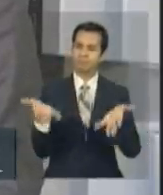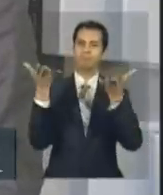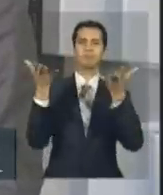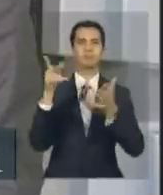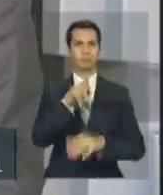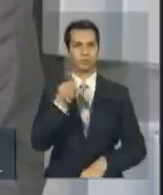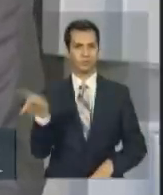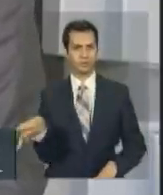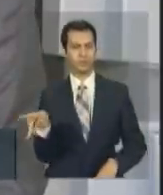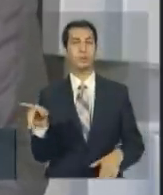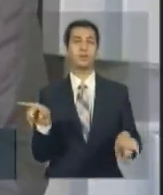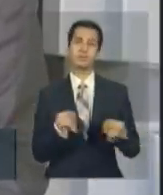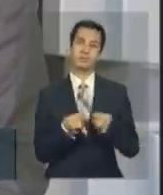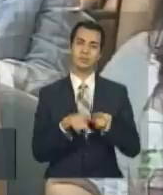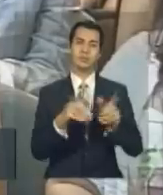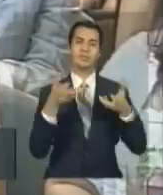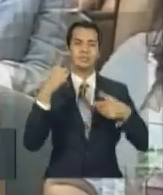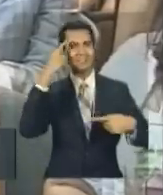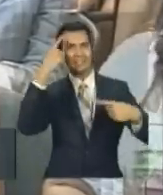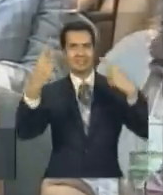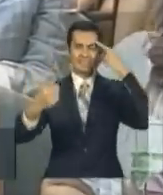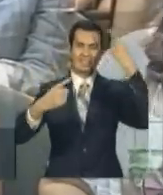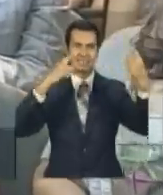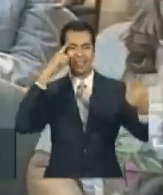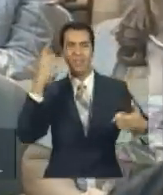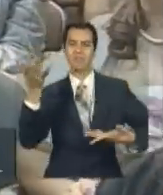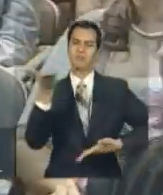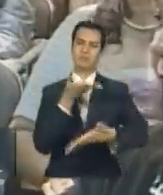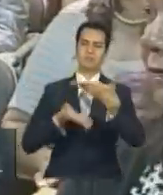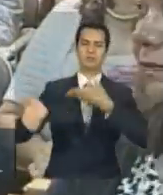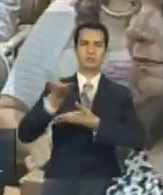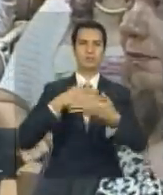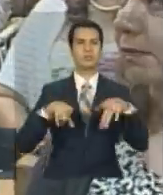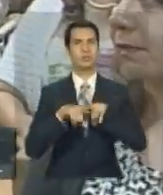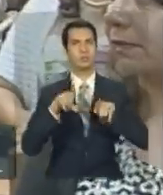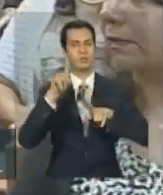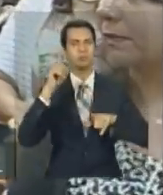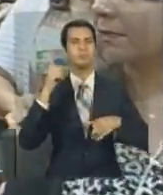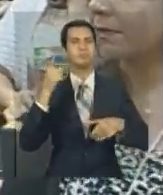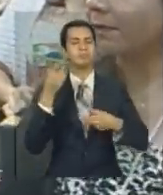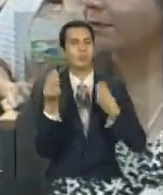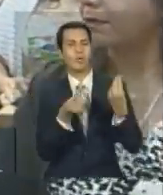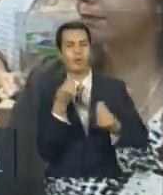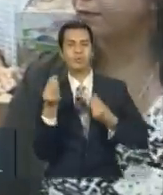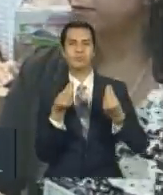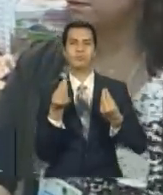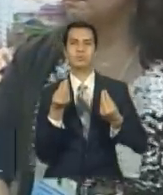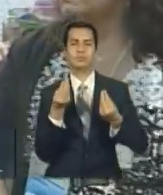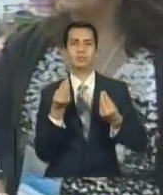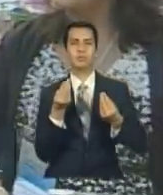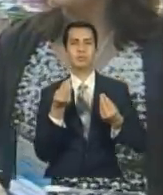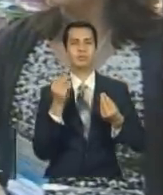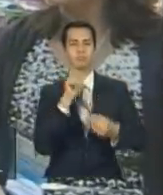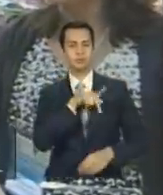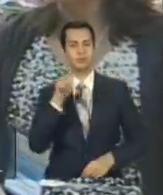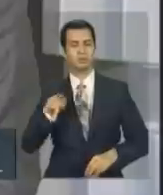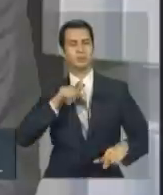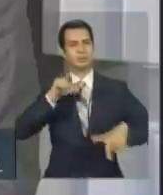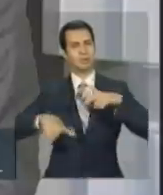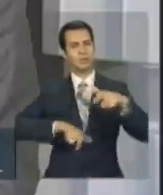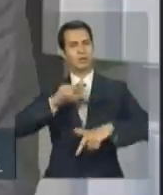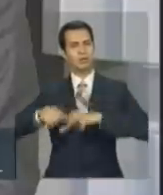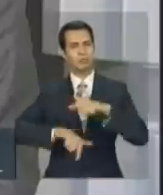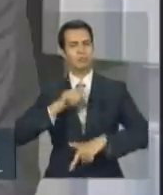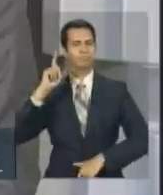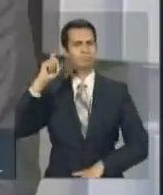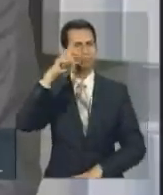sobretudo, promover o intercâmbio de ideias, é promover a criatividade, fazer com que o duro trabalho do dia a dia